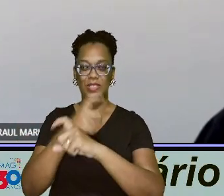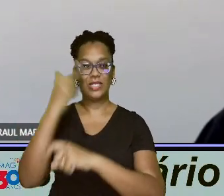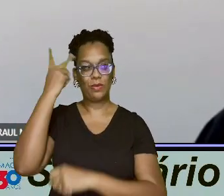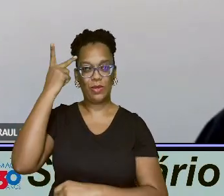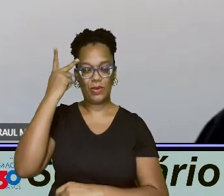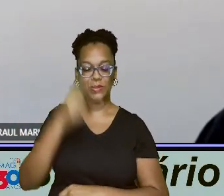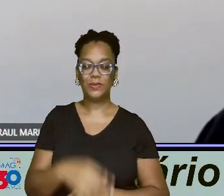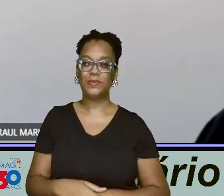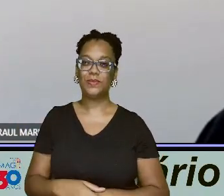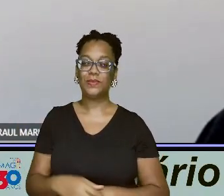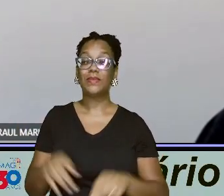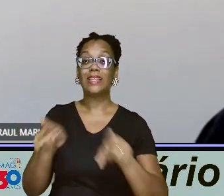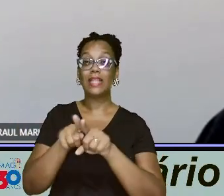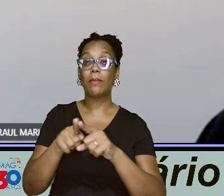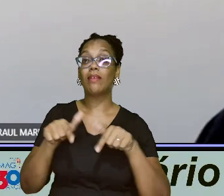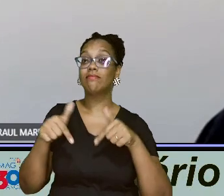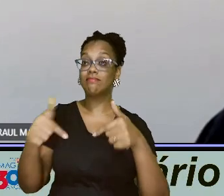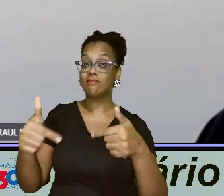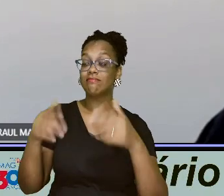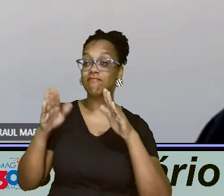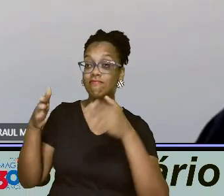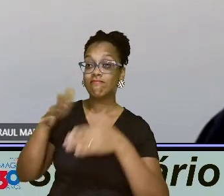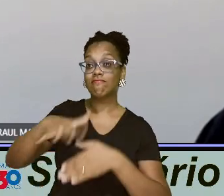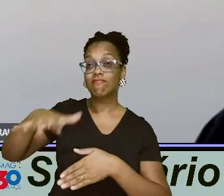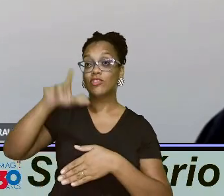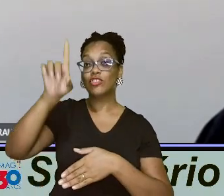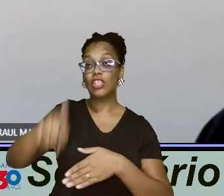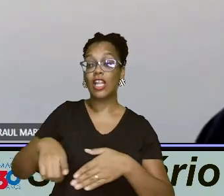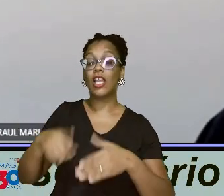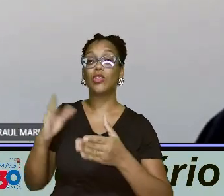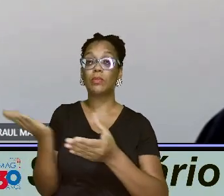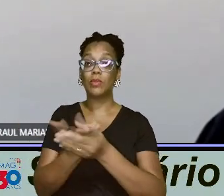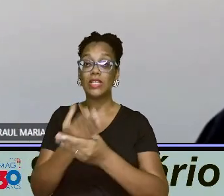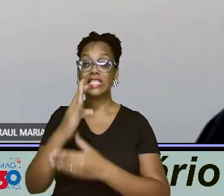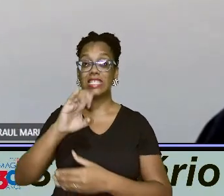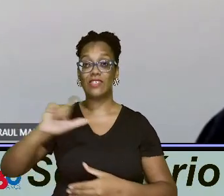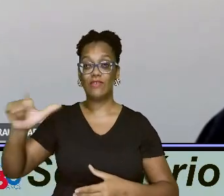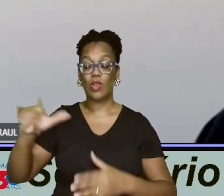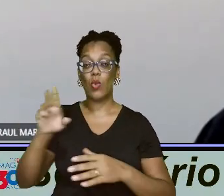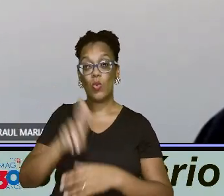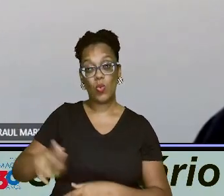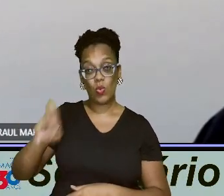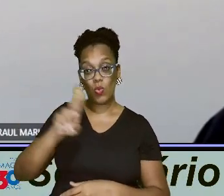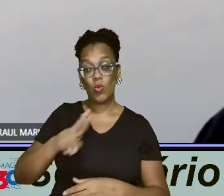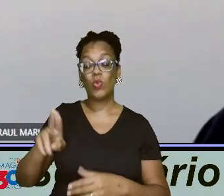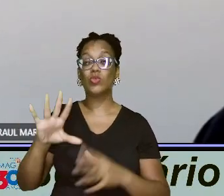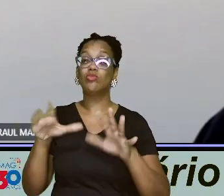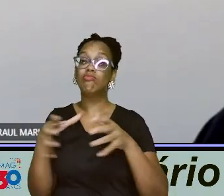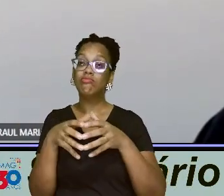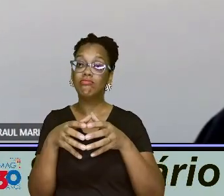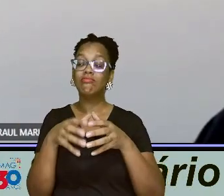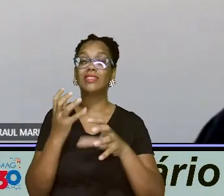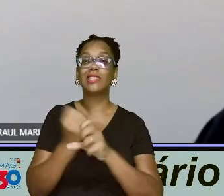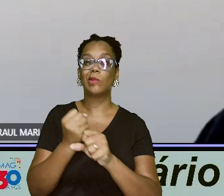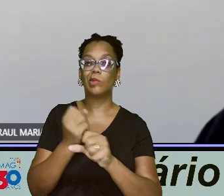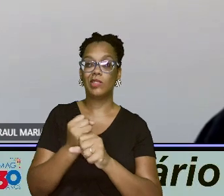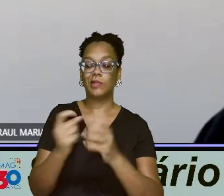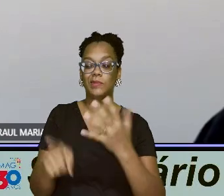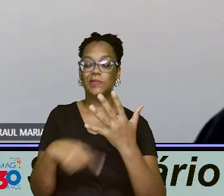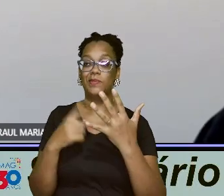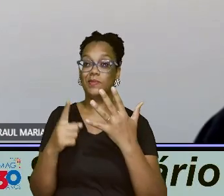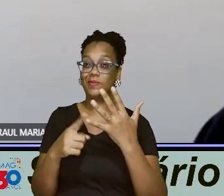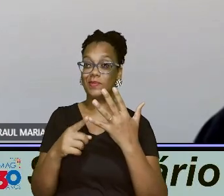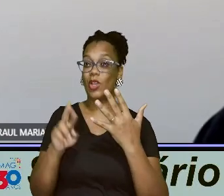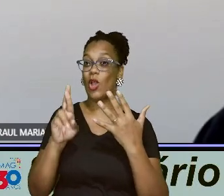tem atuado com ênfase no direito processual civil, direitos difusos e coletivos e tributários. O doutor Roberto de Lima Campelo,